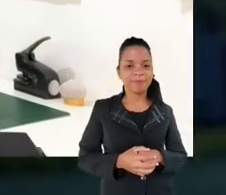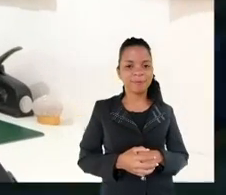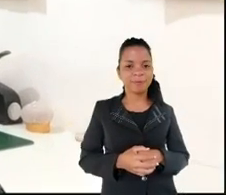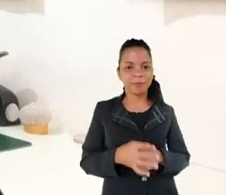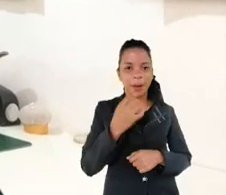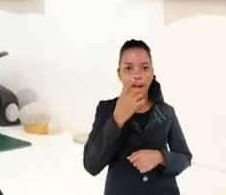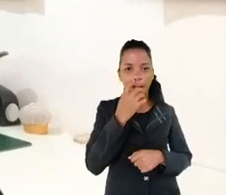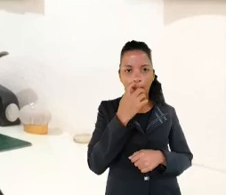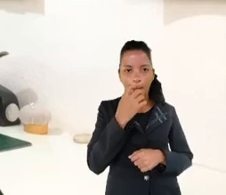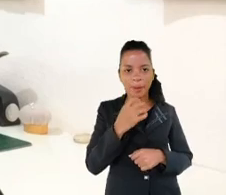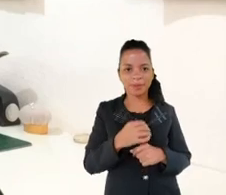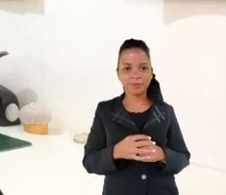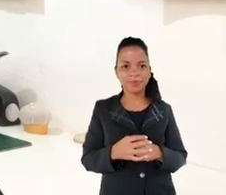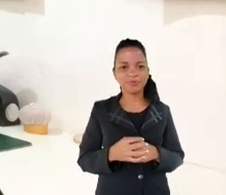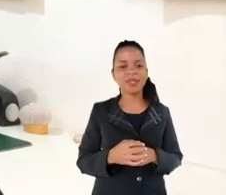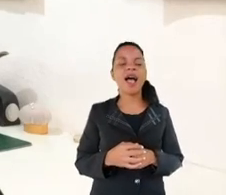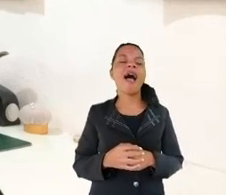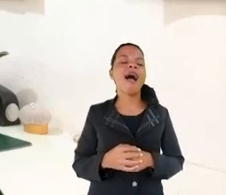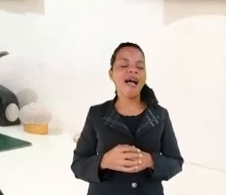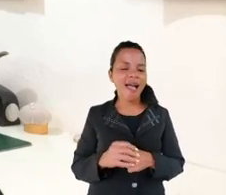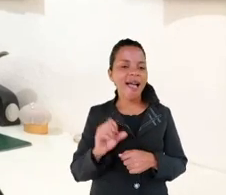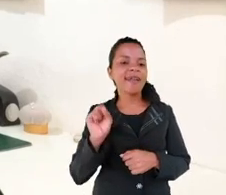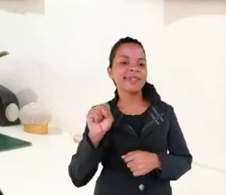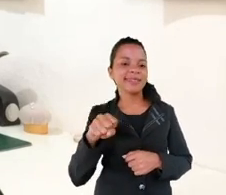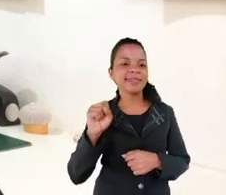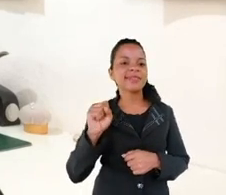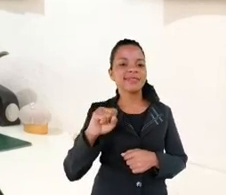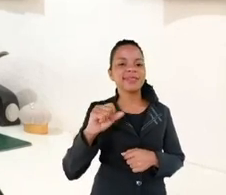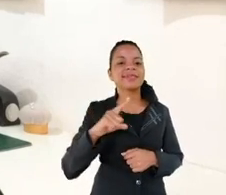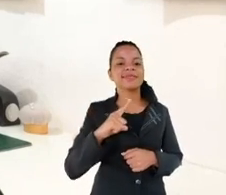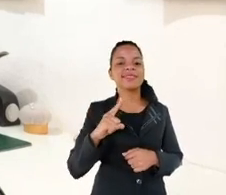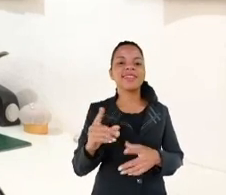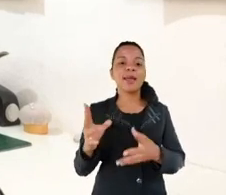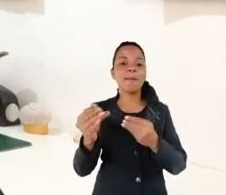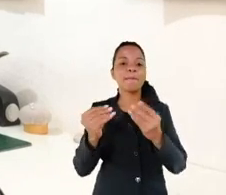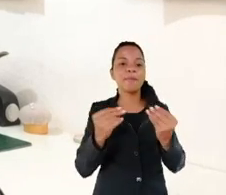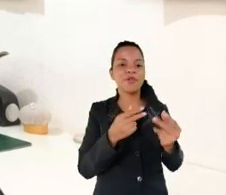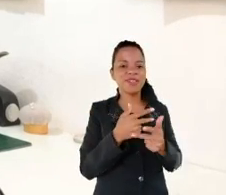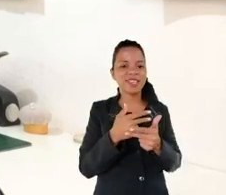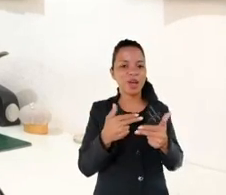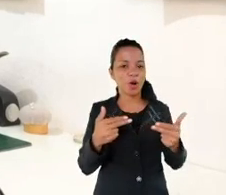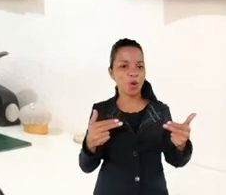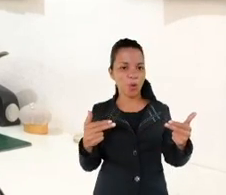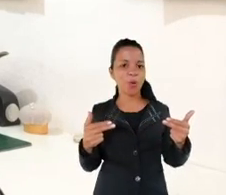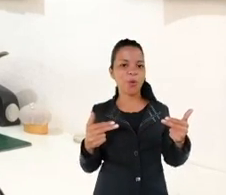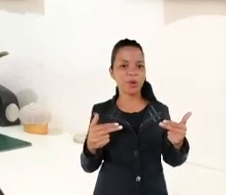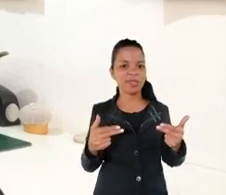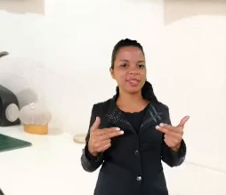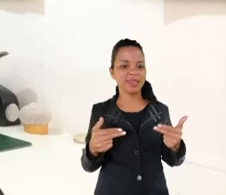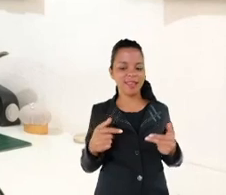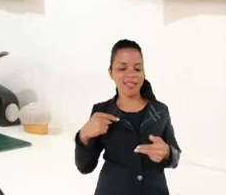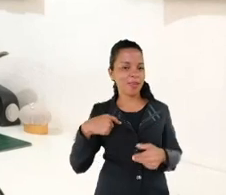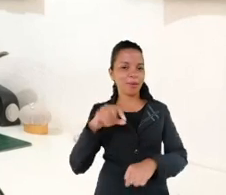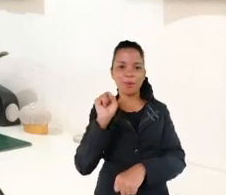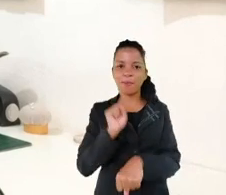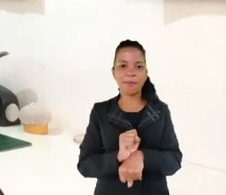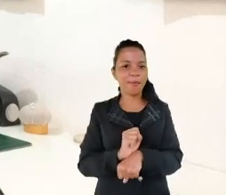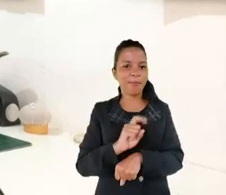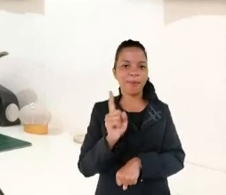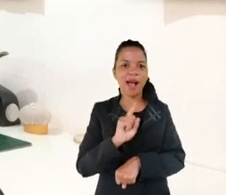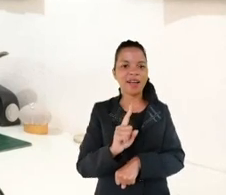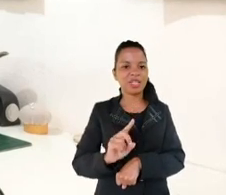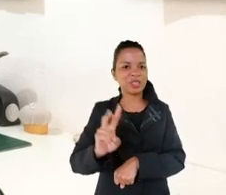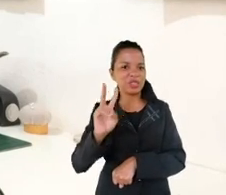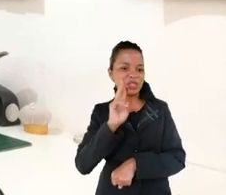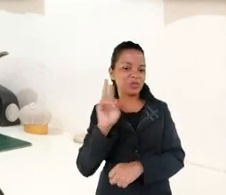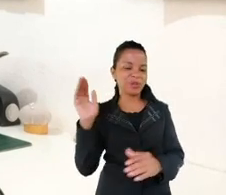Bom, eu tenho muita coisa nova em andamento, assim, esse ateliê aqui não para, é de segunda a domingo, todo tempo, quando vem